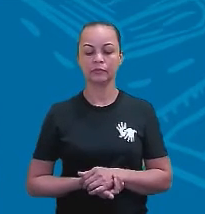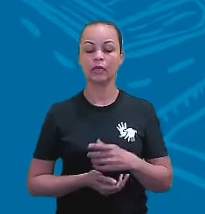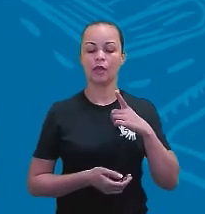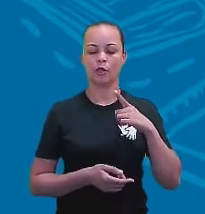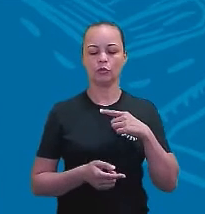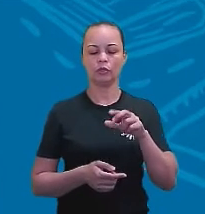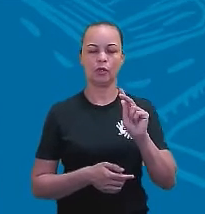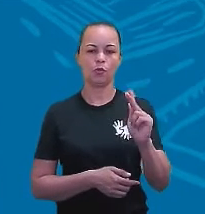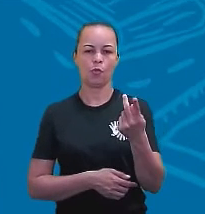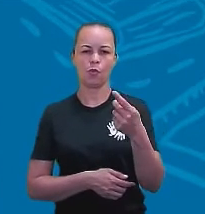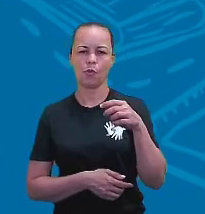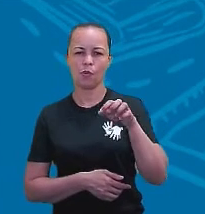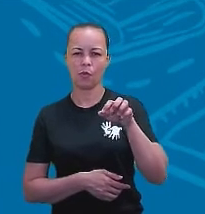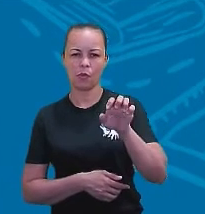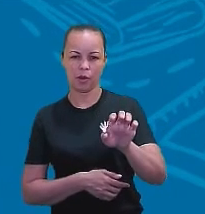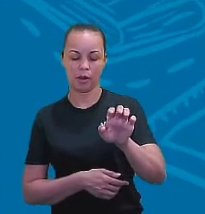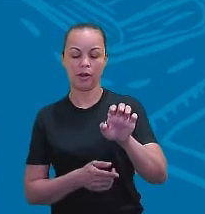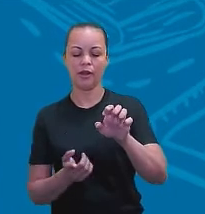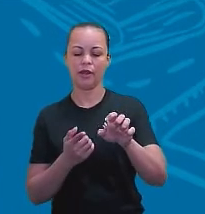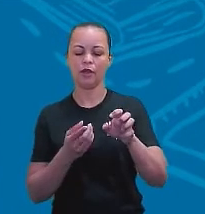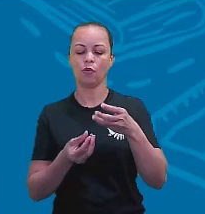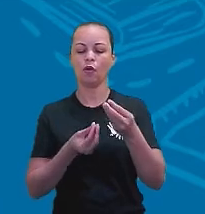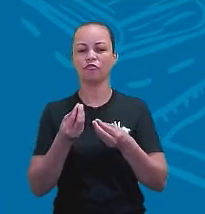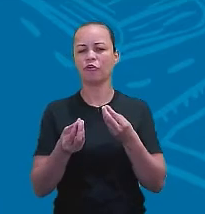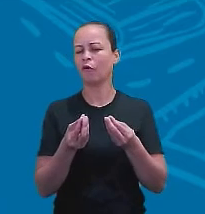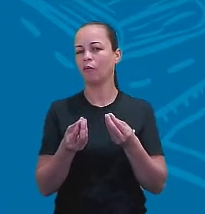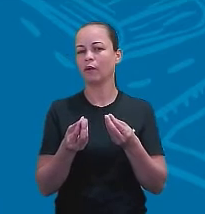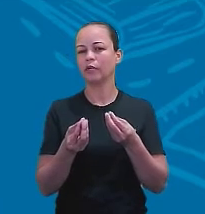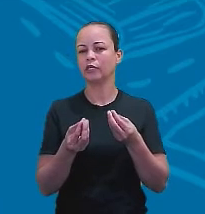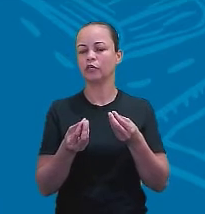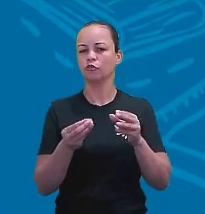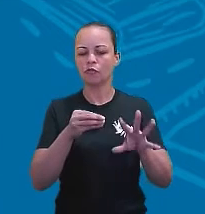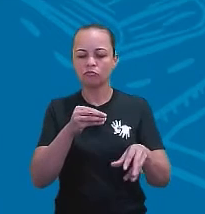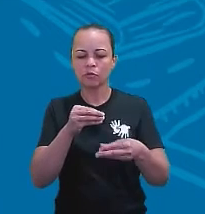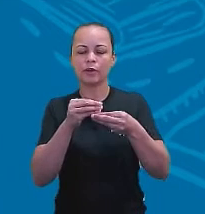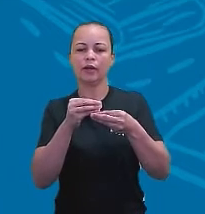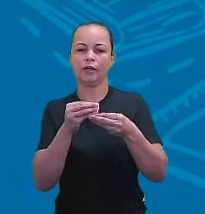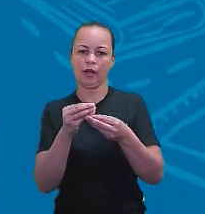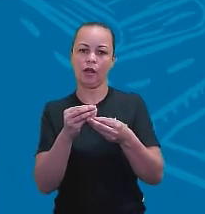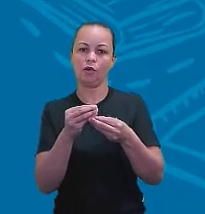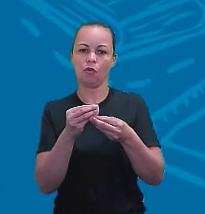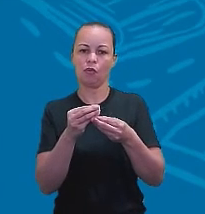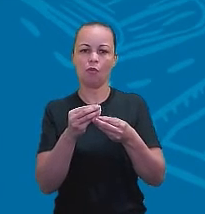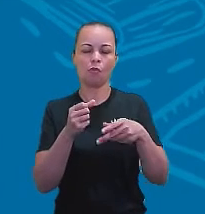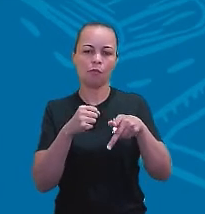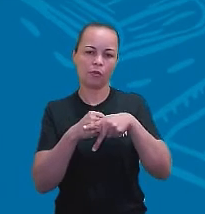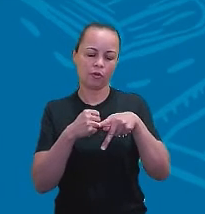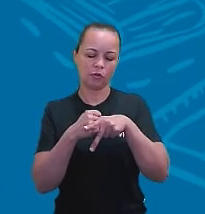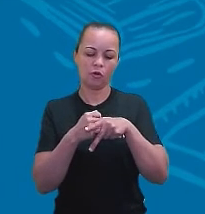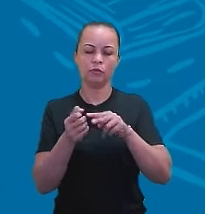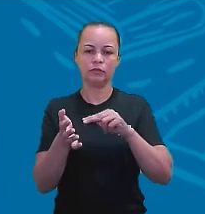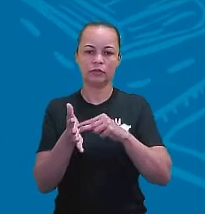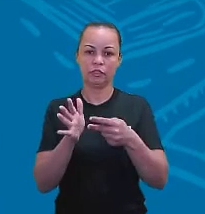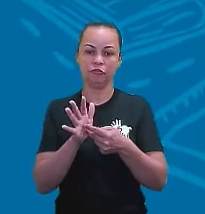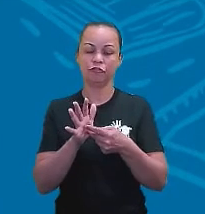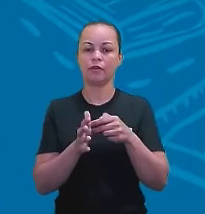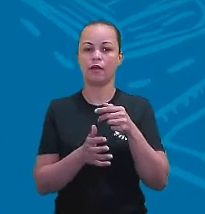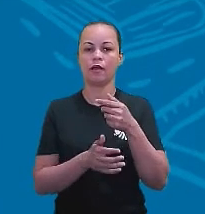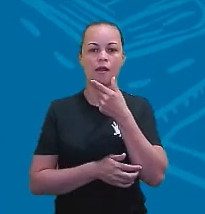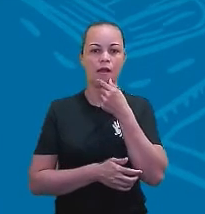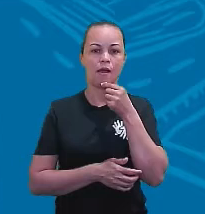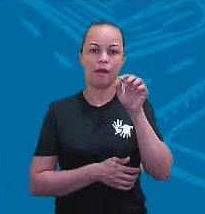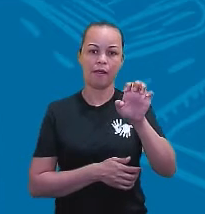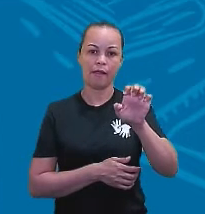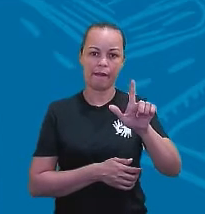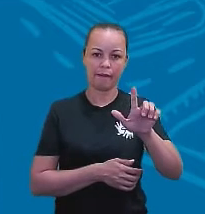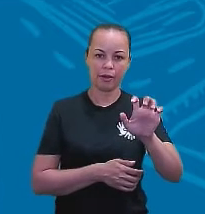he, então eu quero saber qual é a forma do verbo to be que eu vou empregar com o pronome he, que significa ele, utilizado para